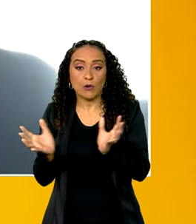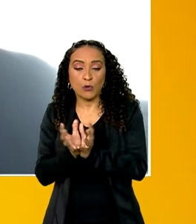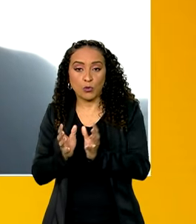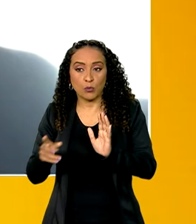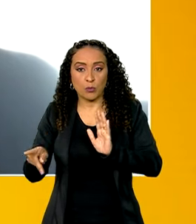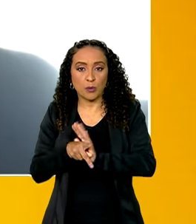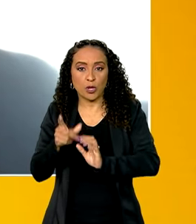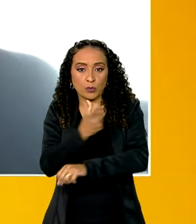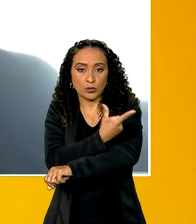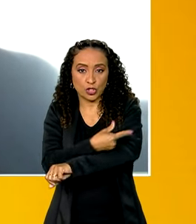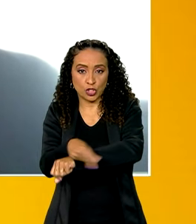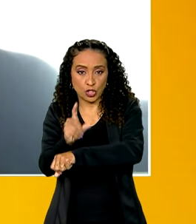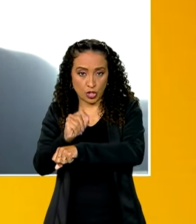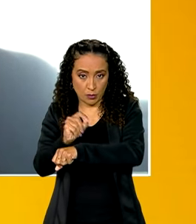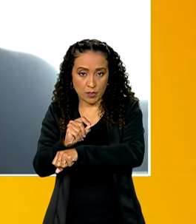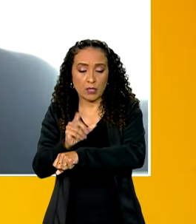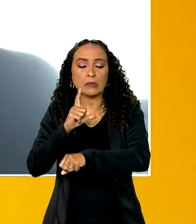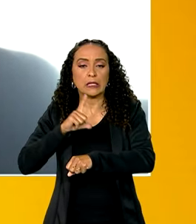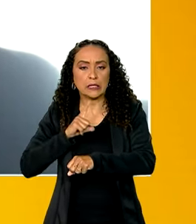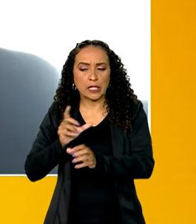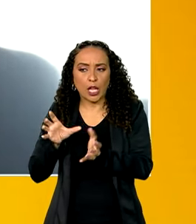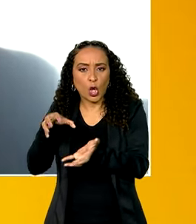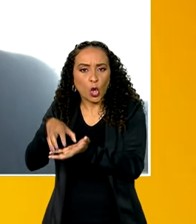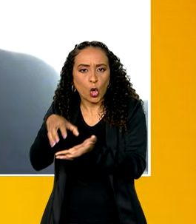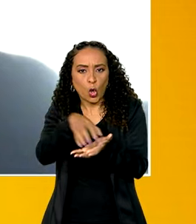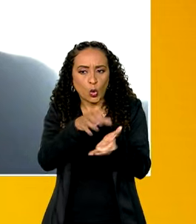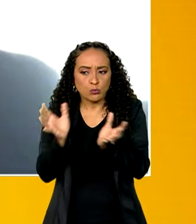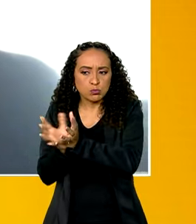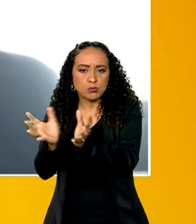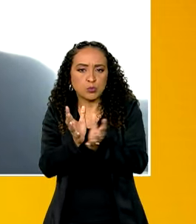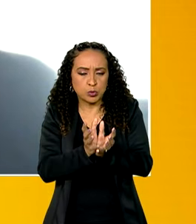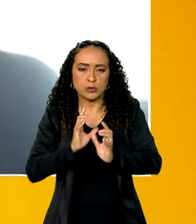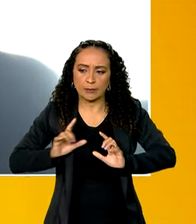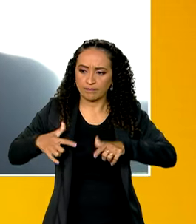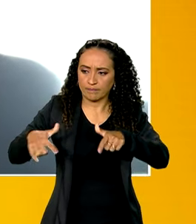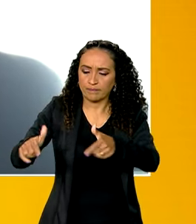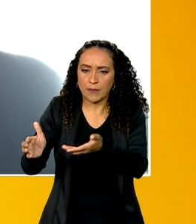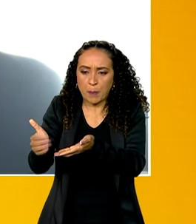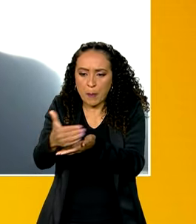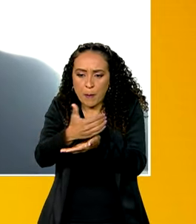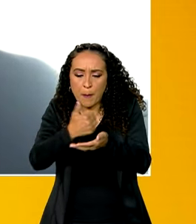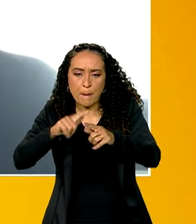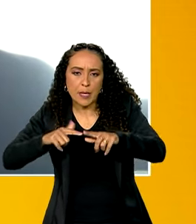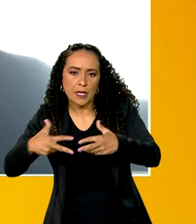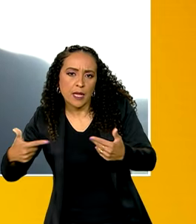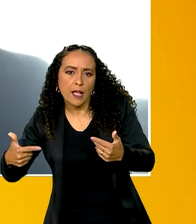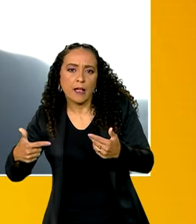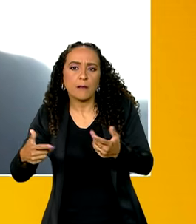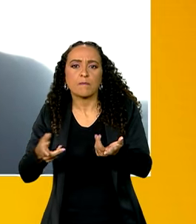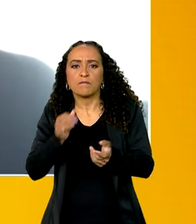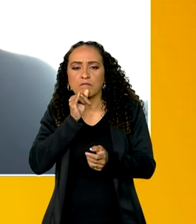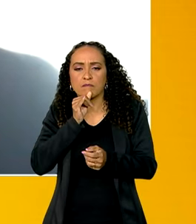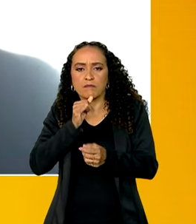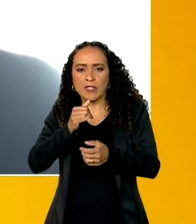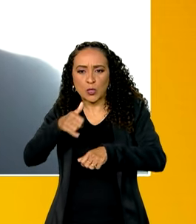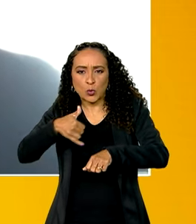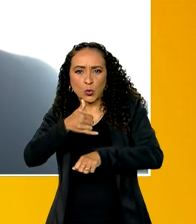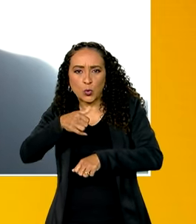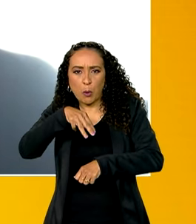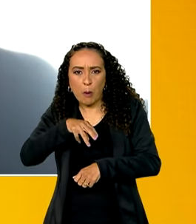IBAMA têm um conjunto de órgãos do governo que estão trabalhando na questão de coleta de material, principalmente na questão do mercúrio.